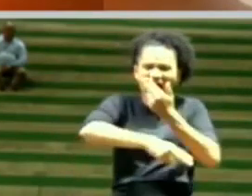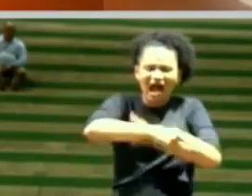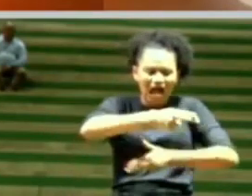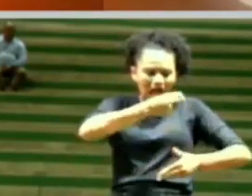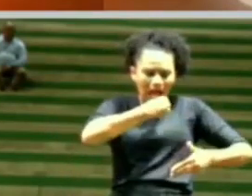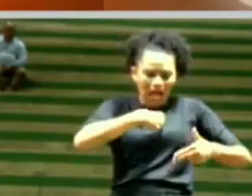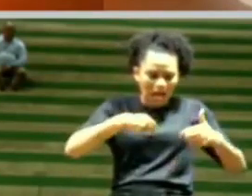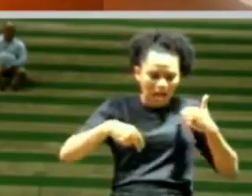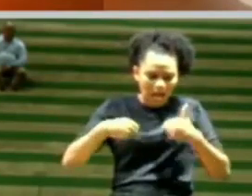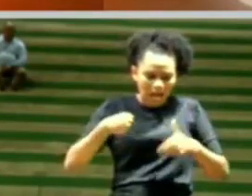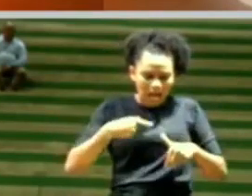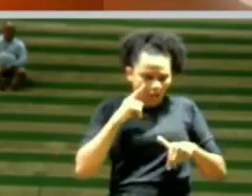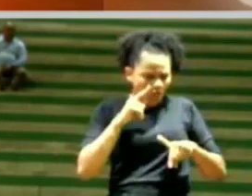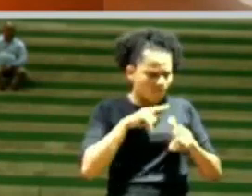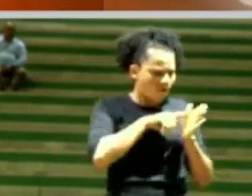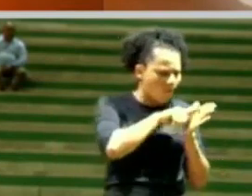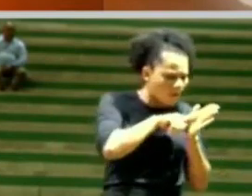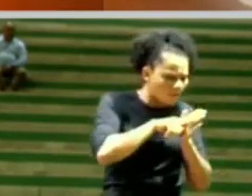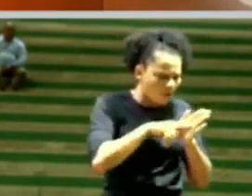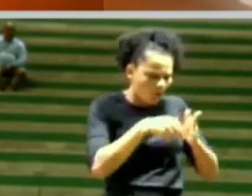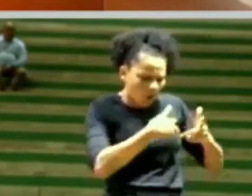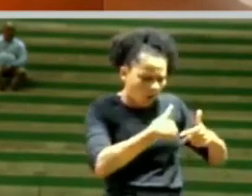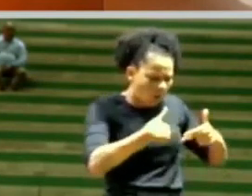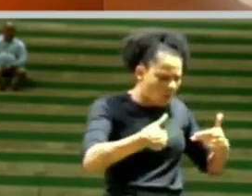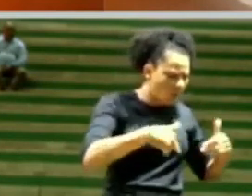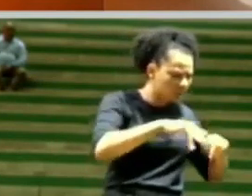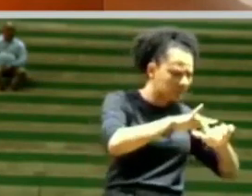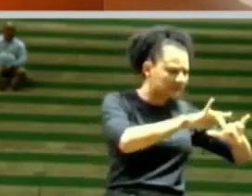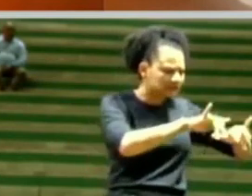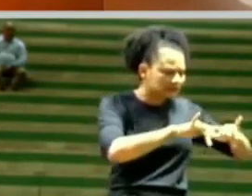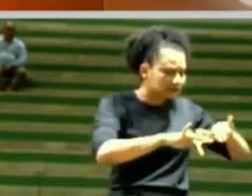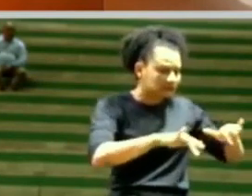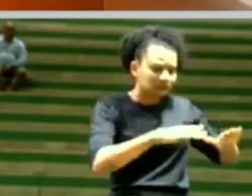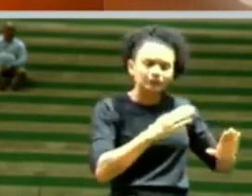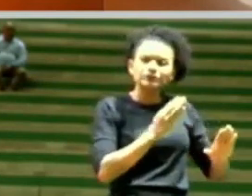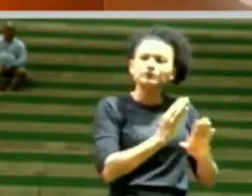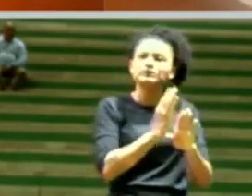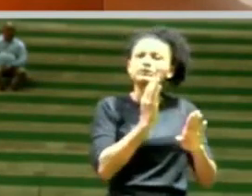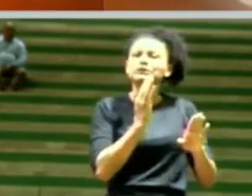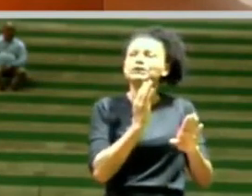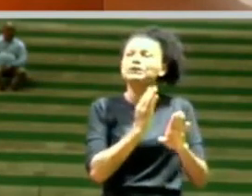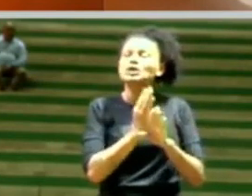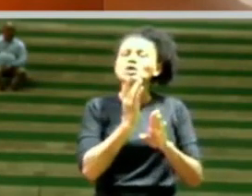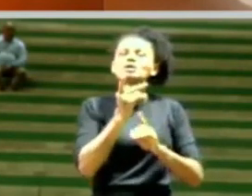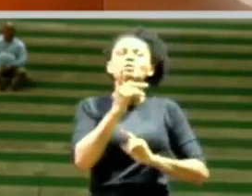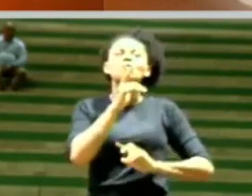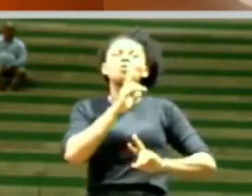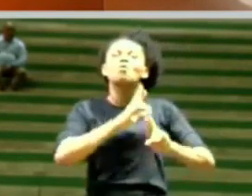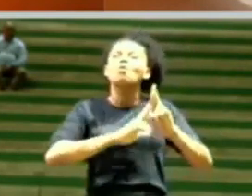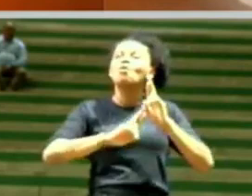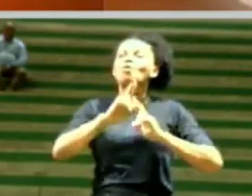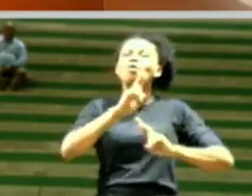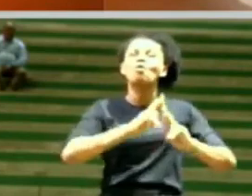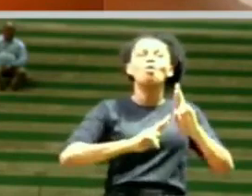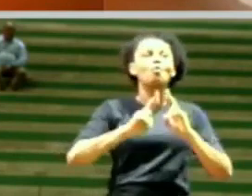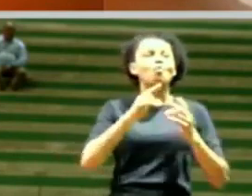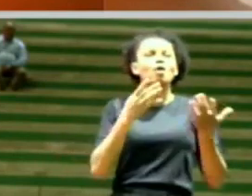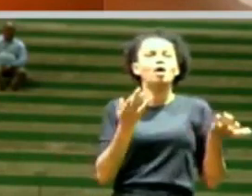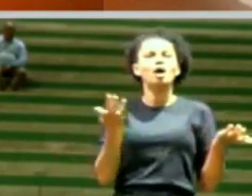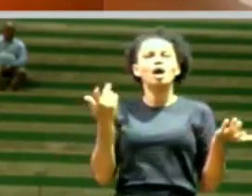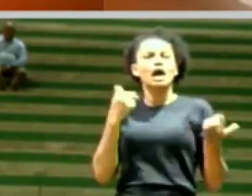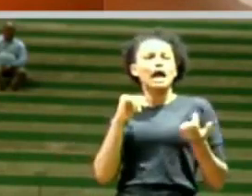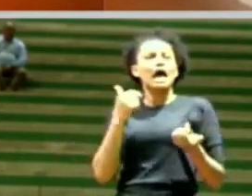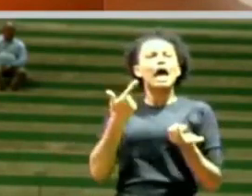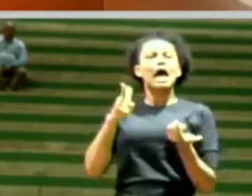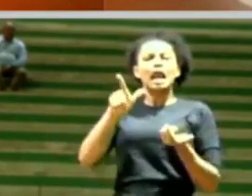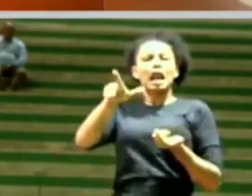E eu fui mexer nas coisas dela, e eu descobri que ela está tendo um relacionamento homossexual com uma